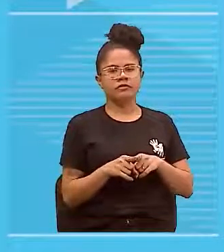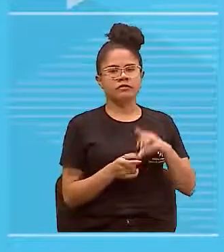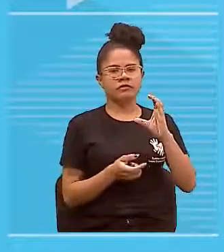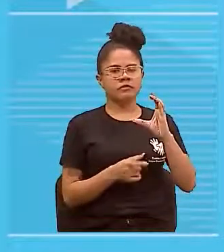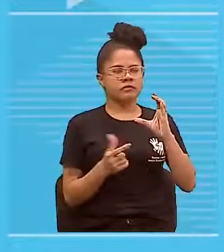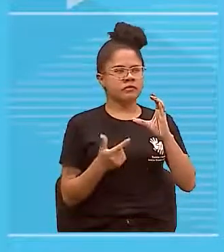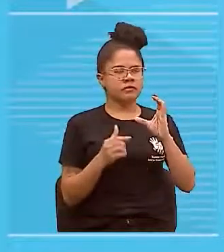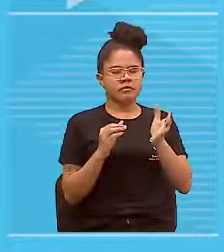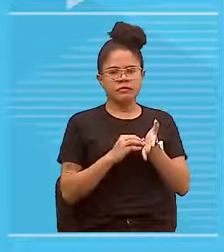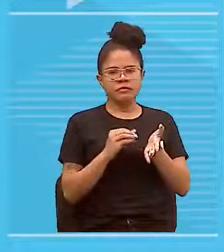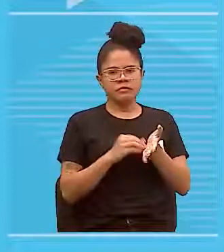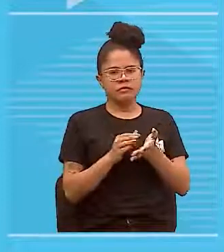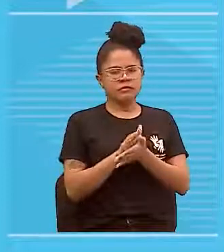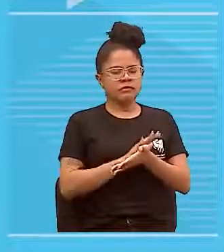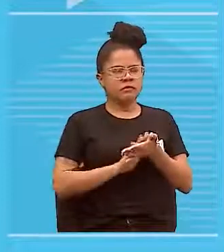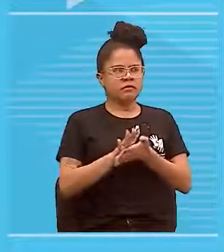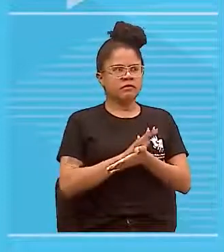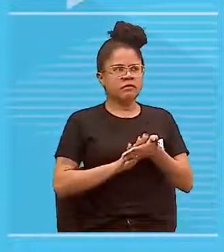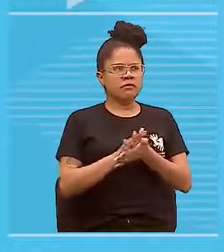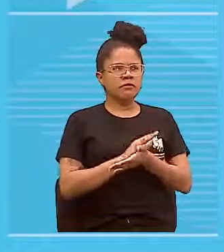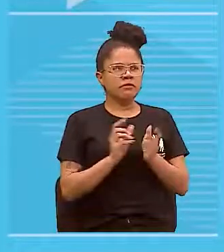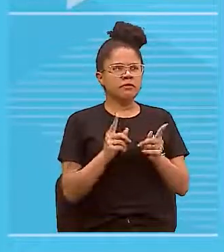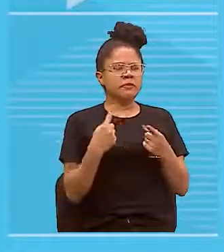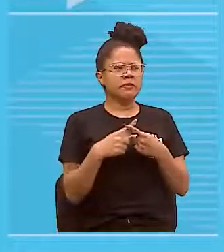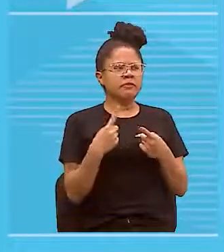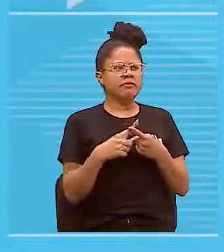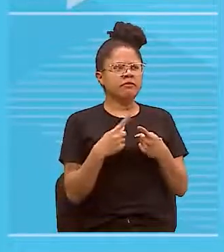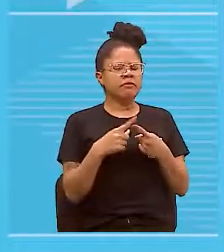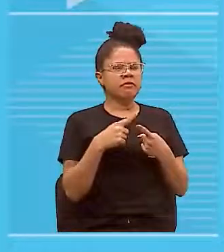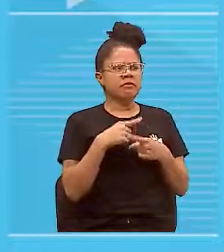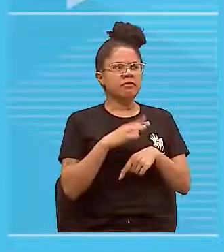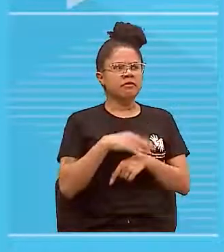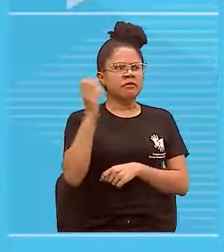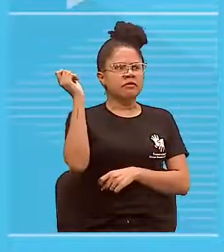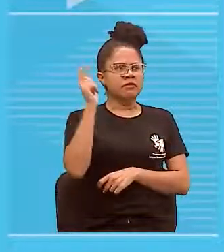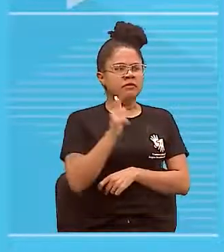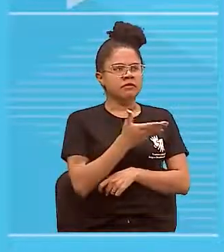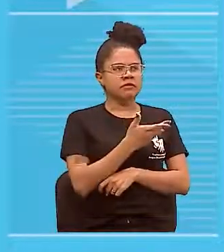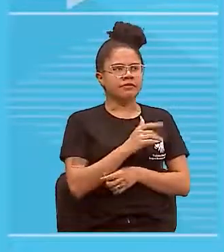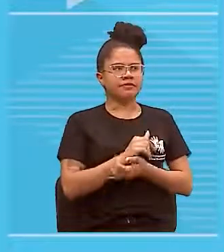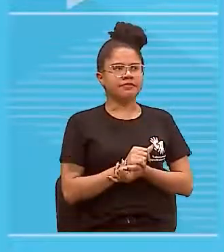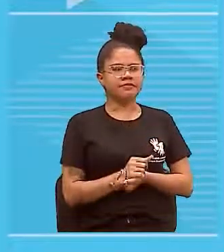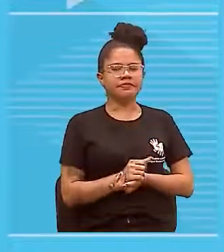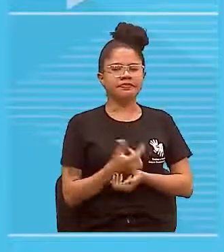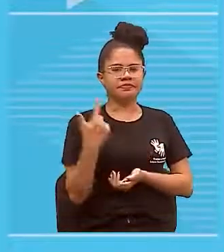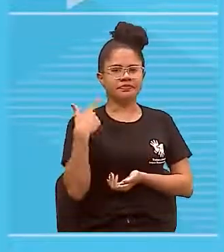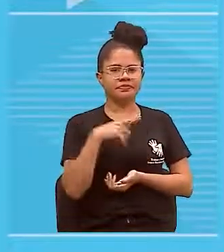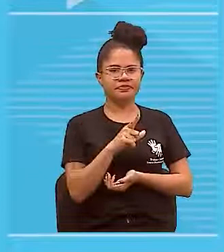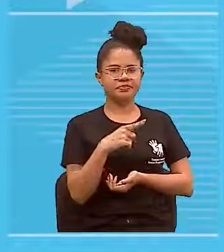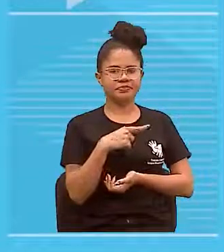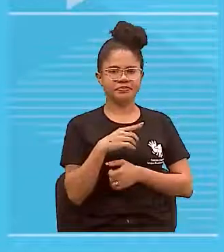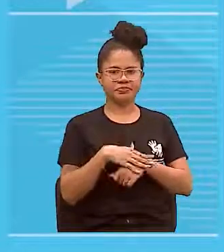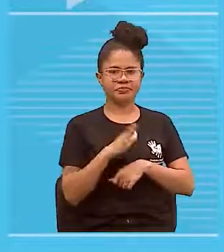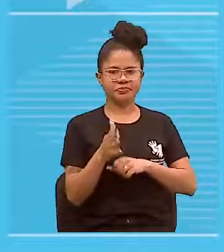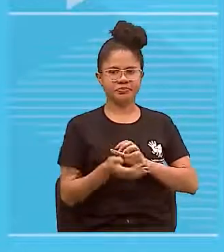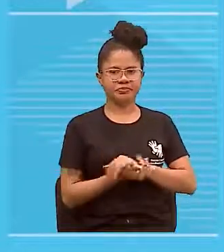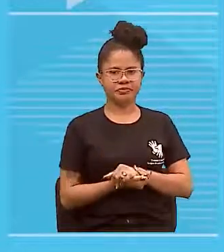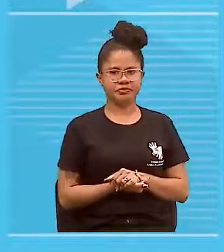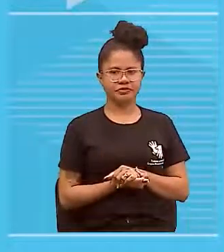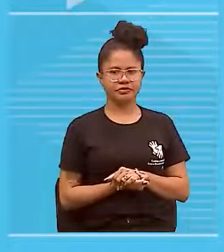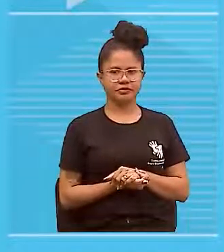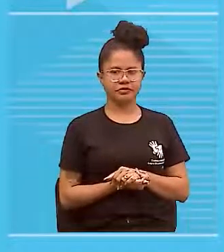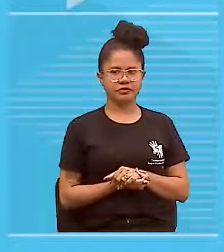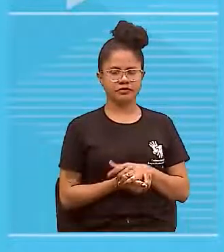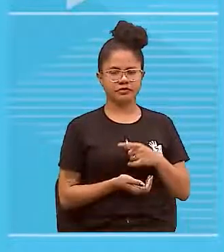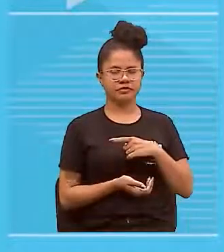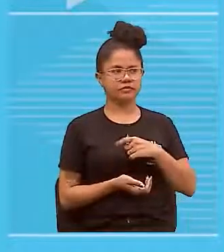quase nada, né? Por quê? Porque aqui eu tenho mais luz, então aqui ele consegue se nutrir melhor, tá? Então temos aí o